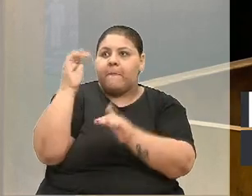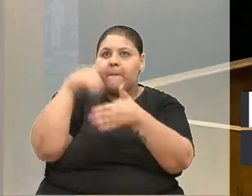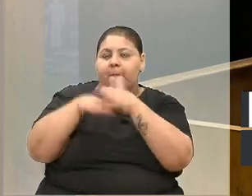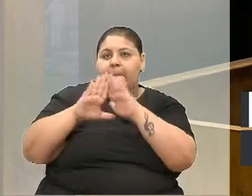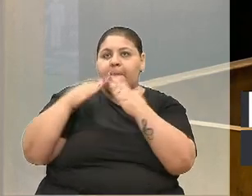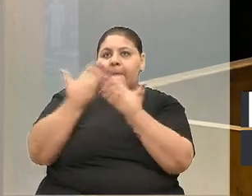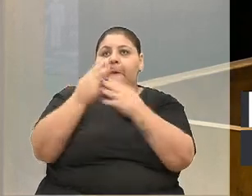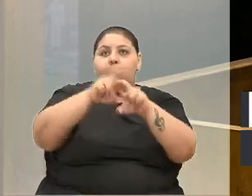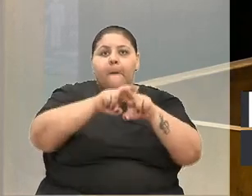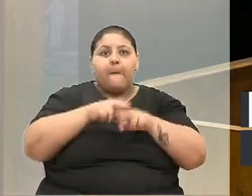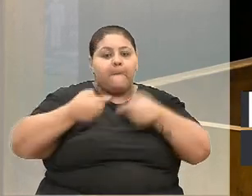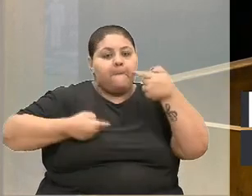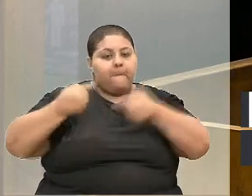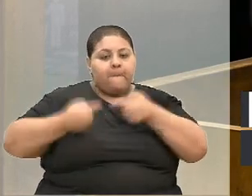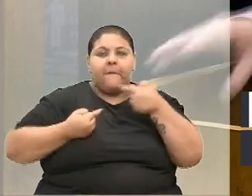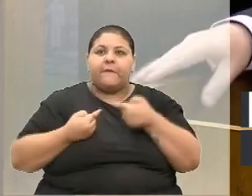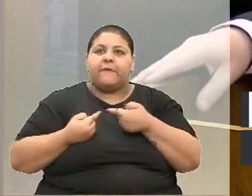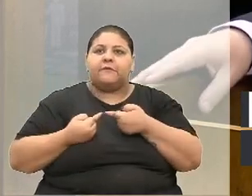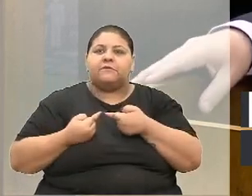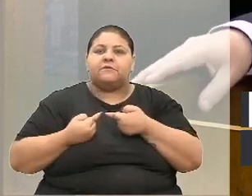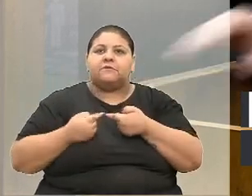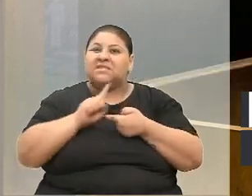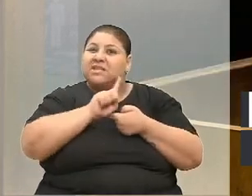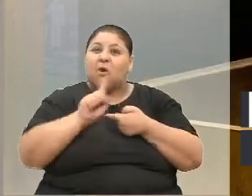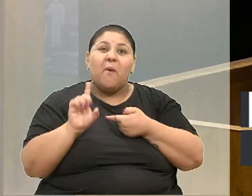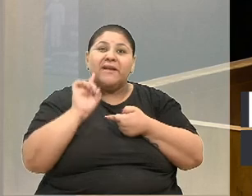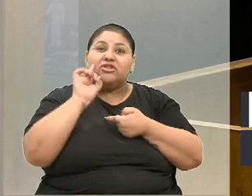que esse debate ele sai, vamos dizer assim,